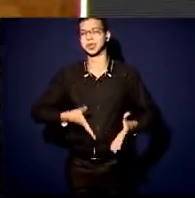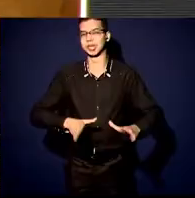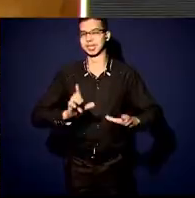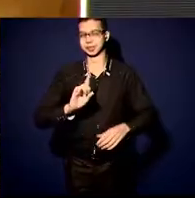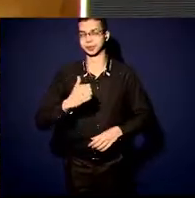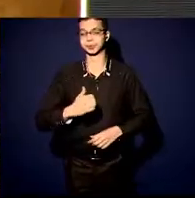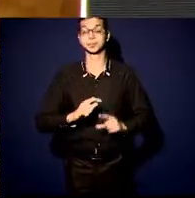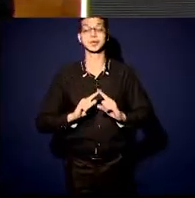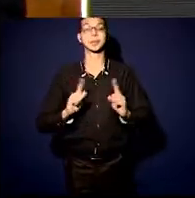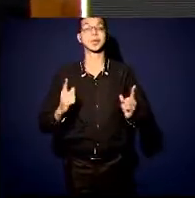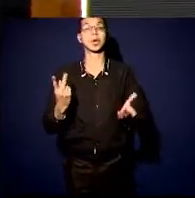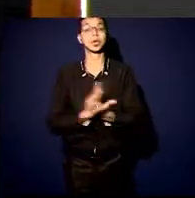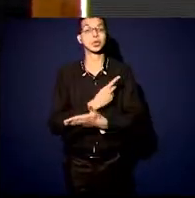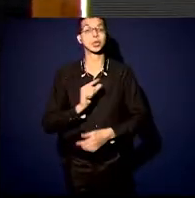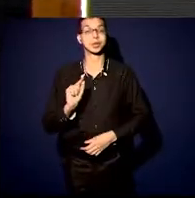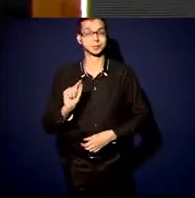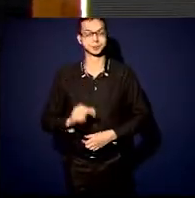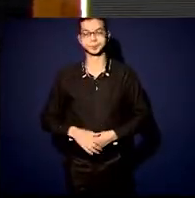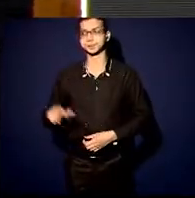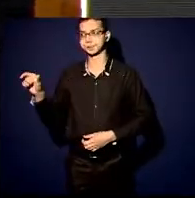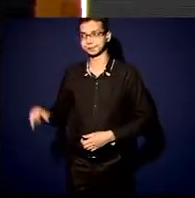o que que ocorreu